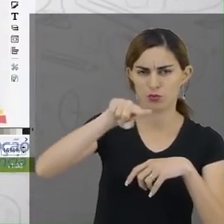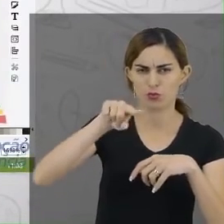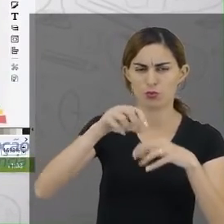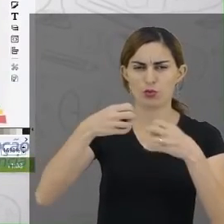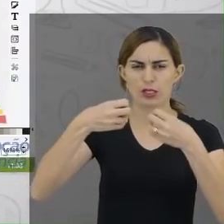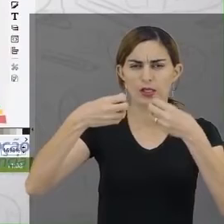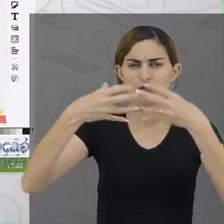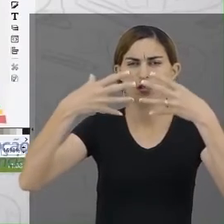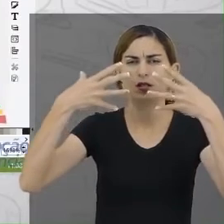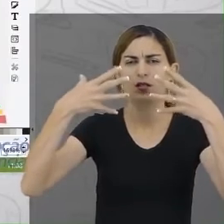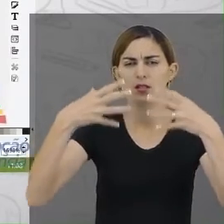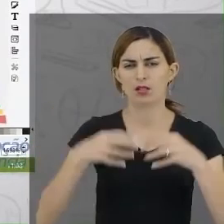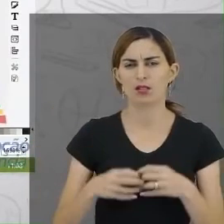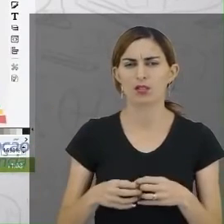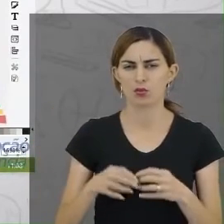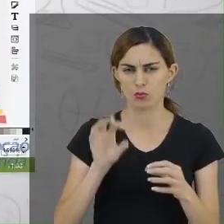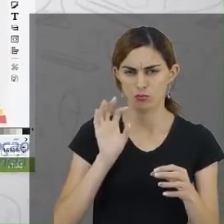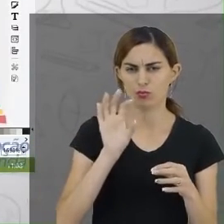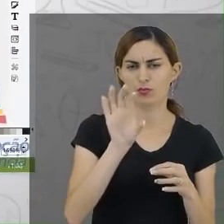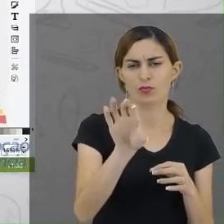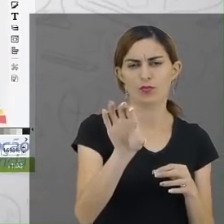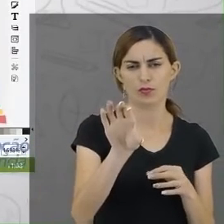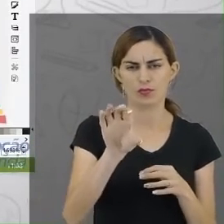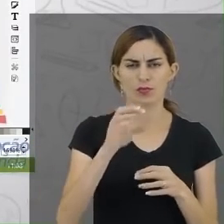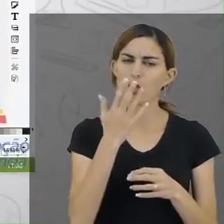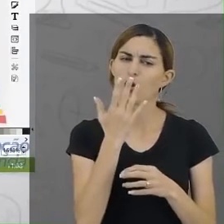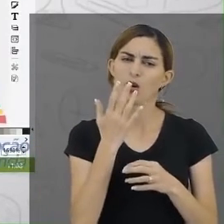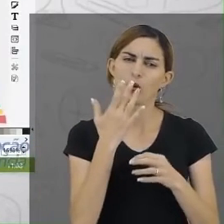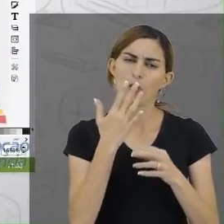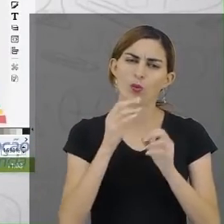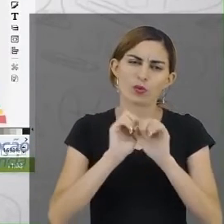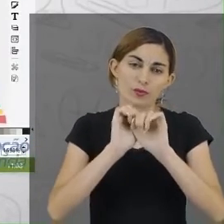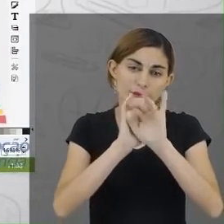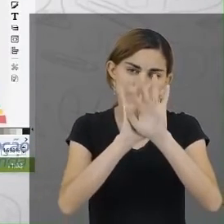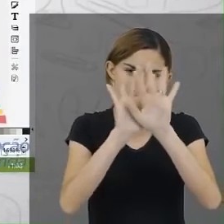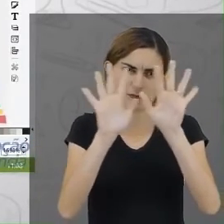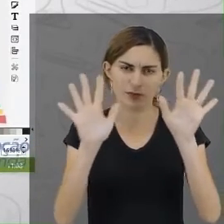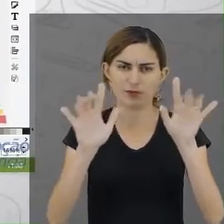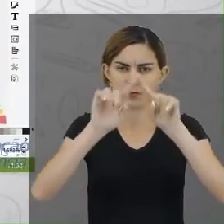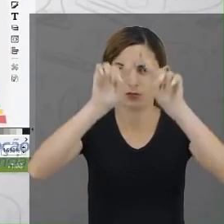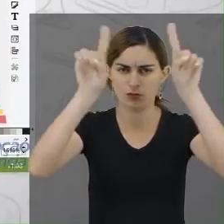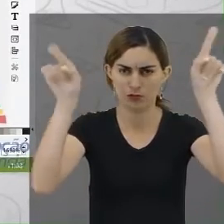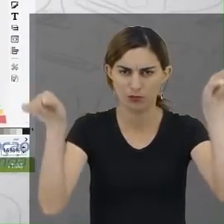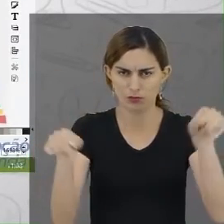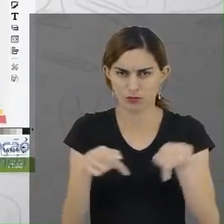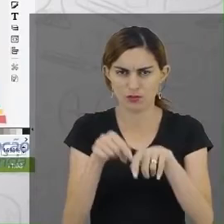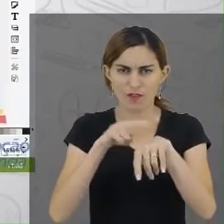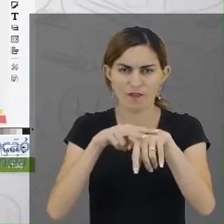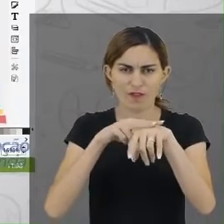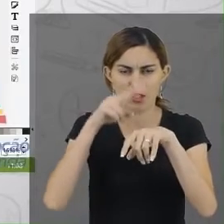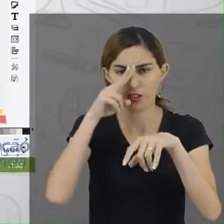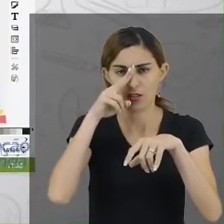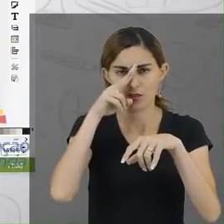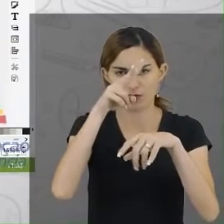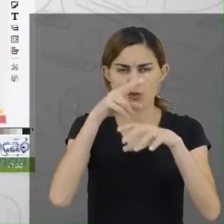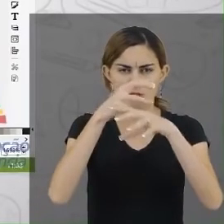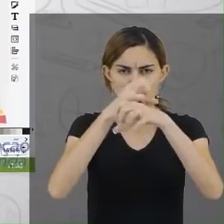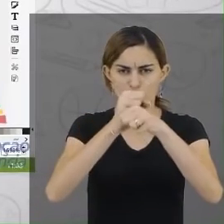Observe que agora temos a parte intensa no meio e a parte menos intensa de verde nas